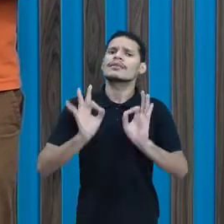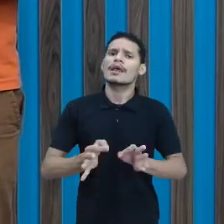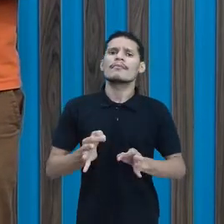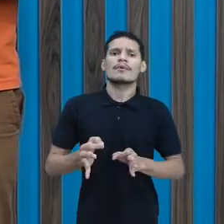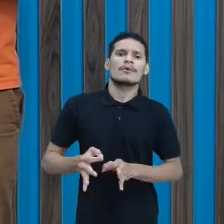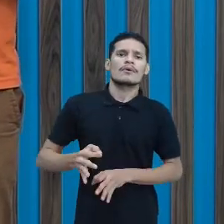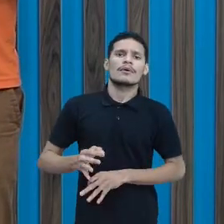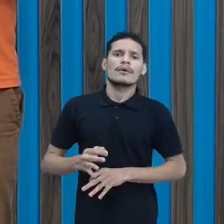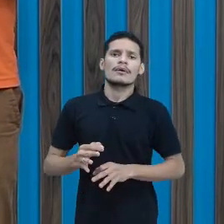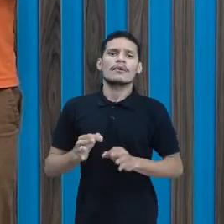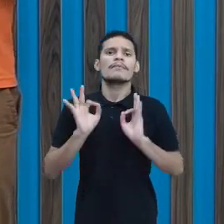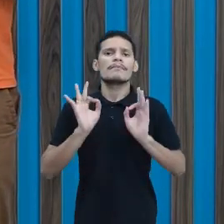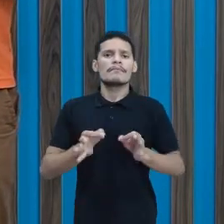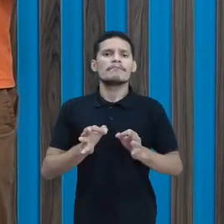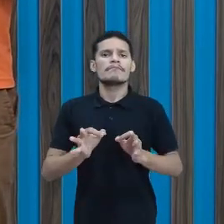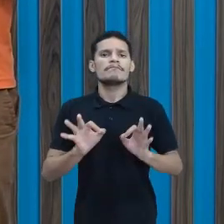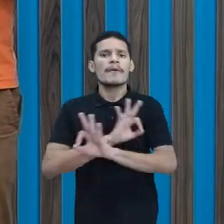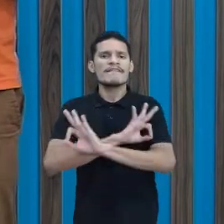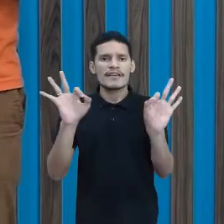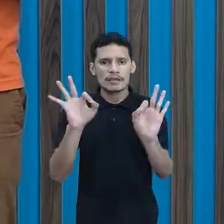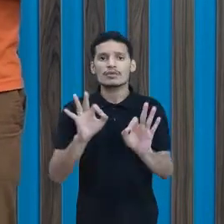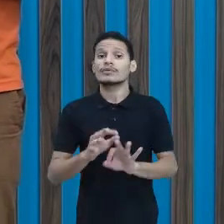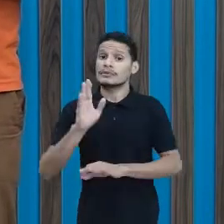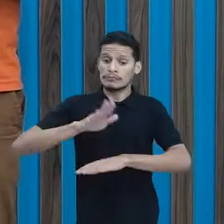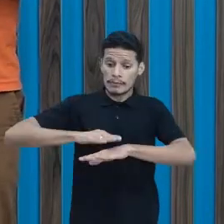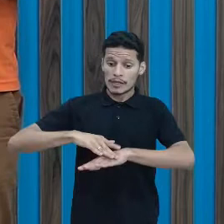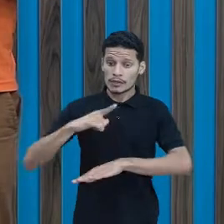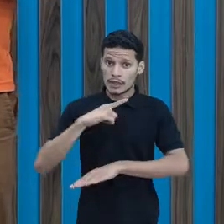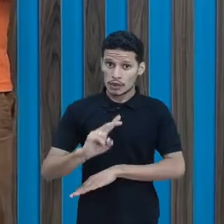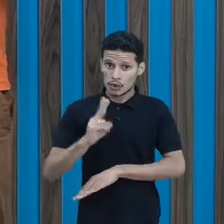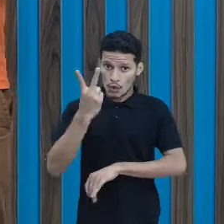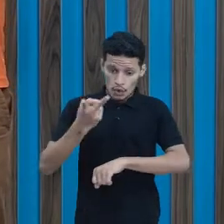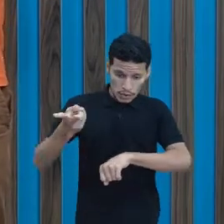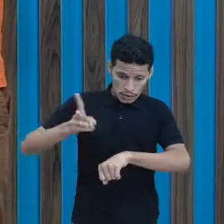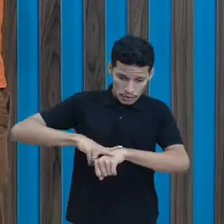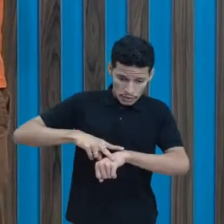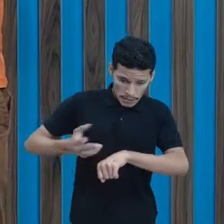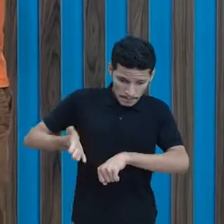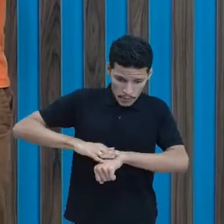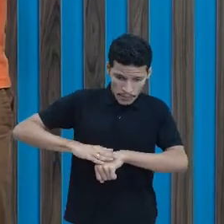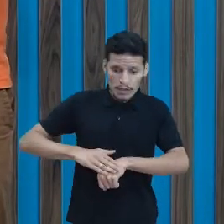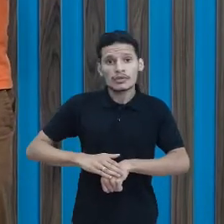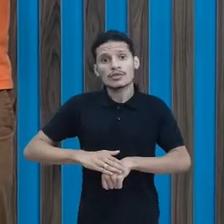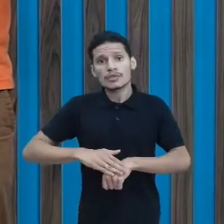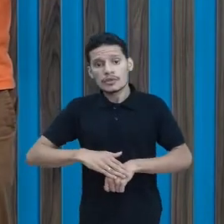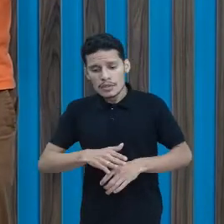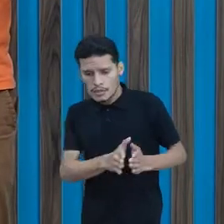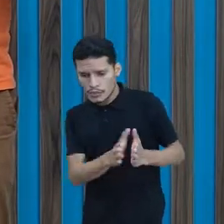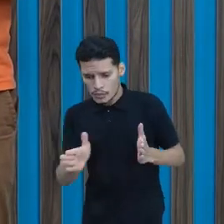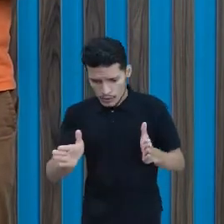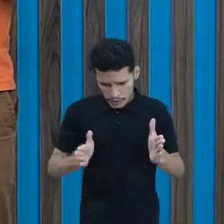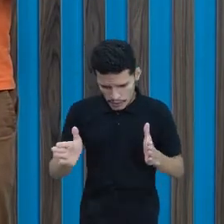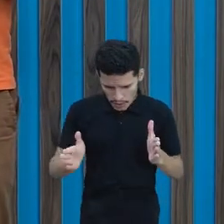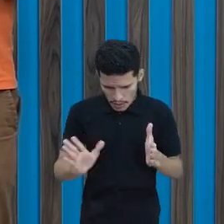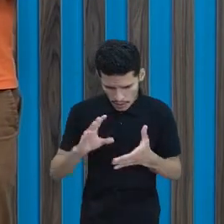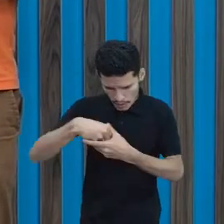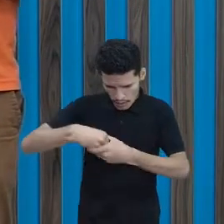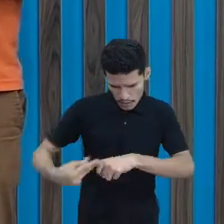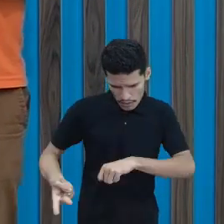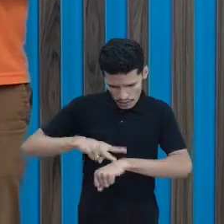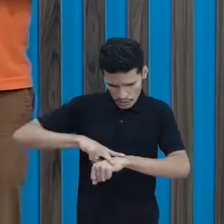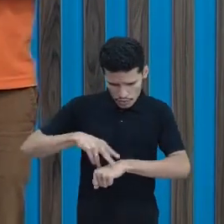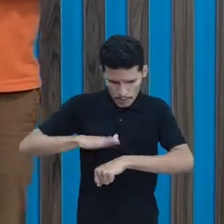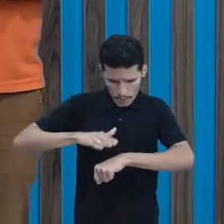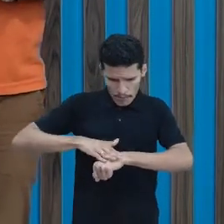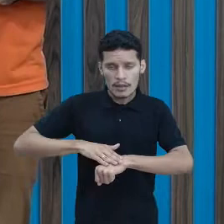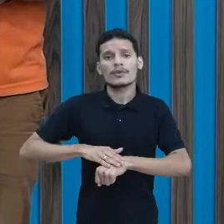verbos have? Vai servir quando você tiver duas situações naquele universo de tempo, tá? E uma